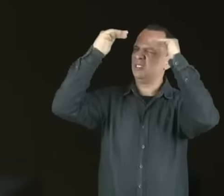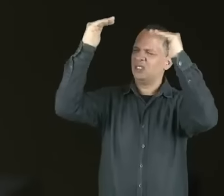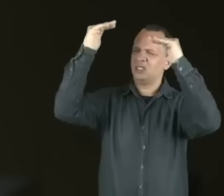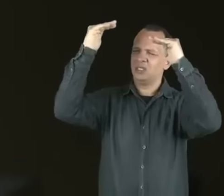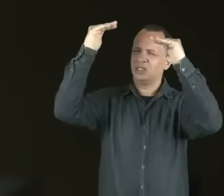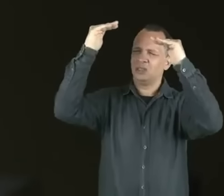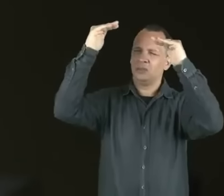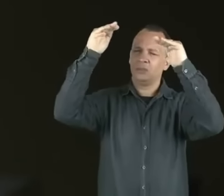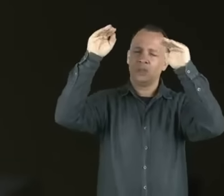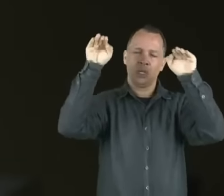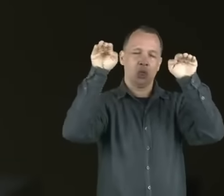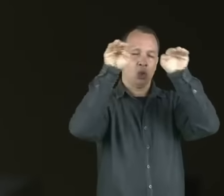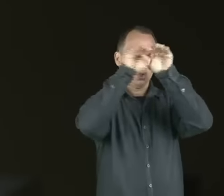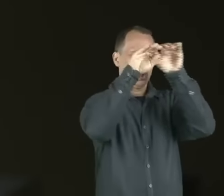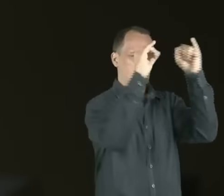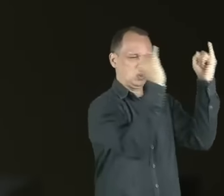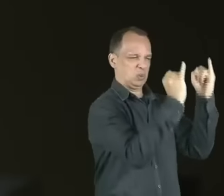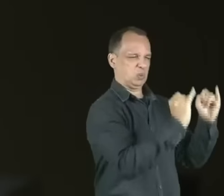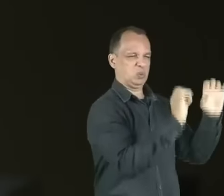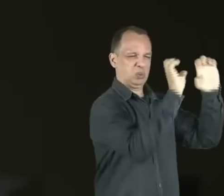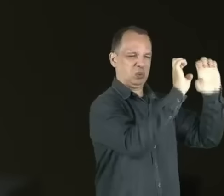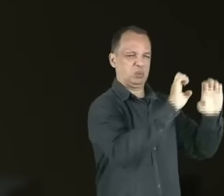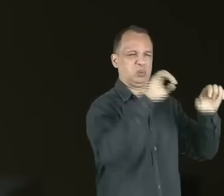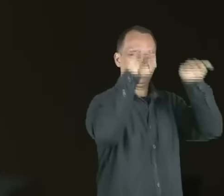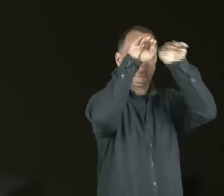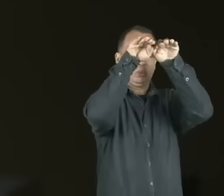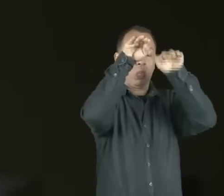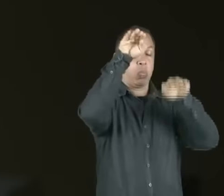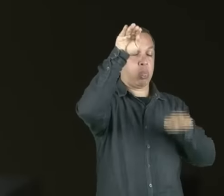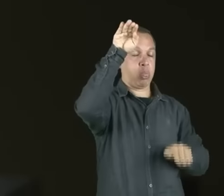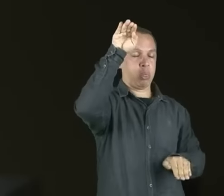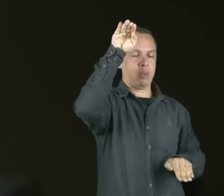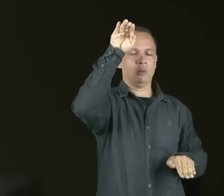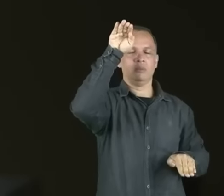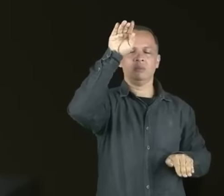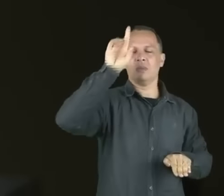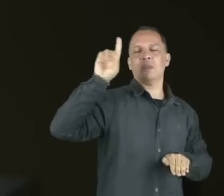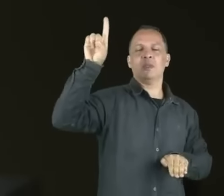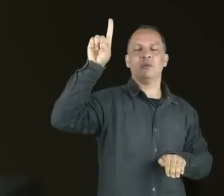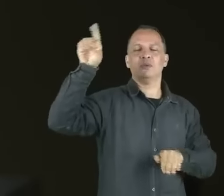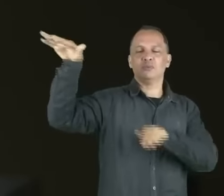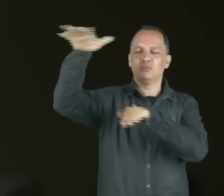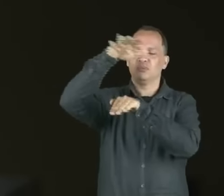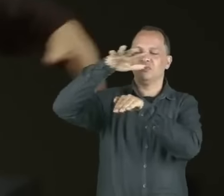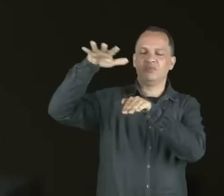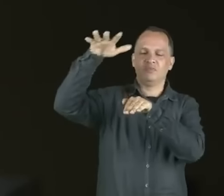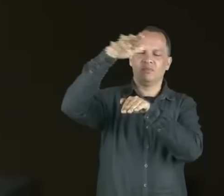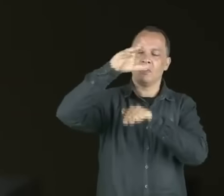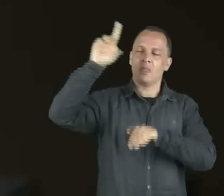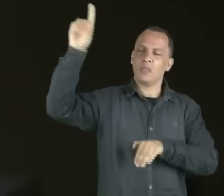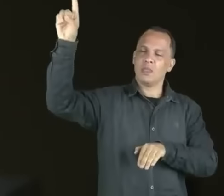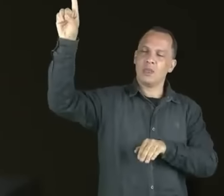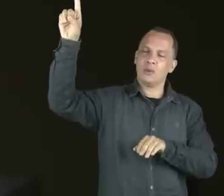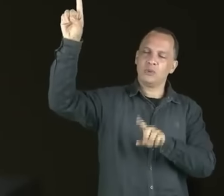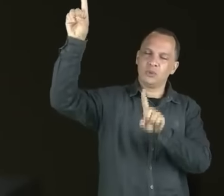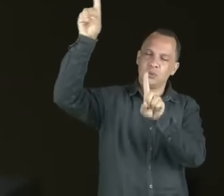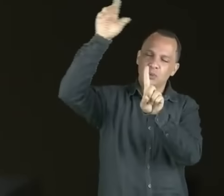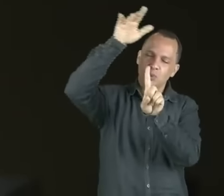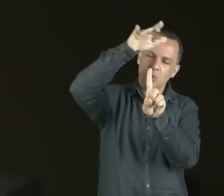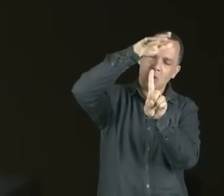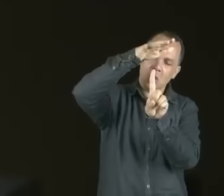todos os Ídolos todos os falsos Deuses obrigado Senhor porque a tua mão está sobre nós